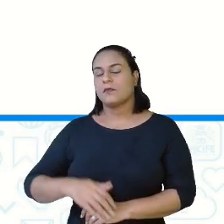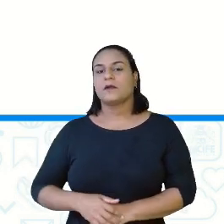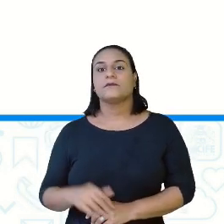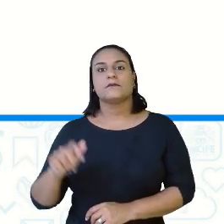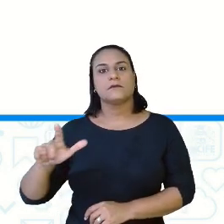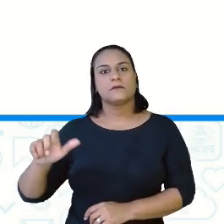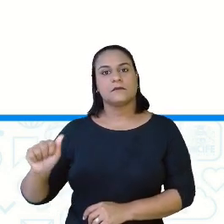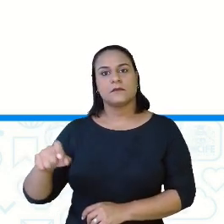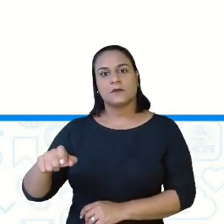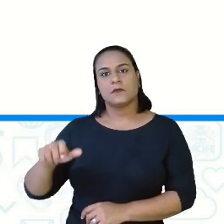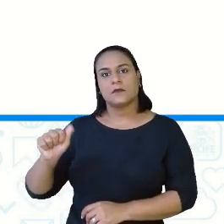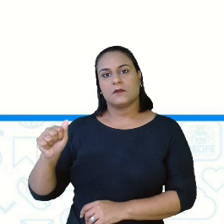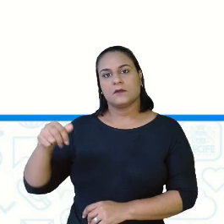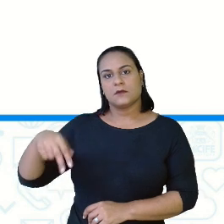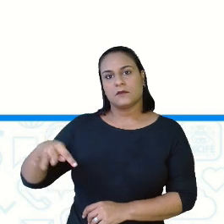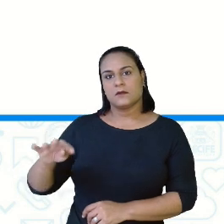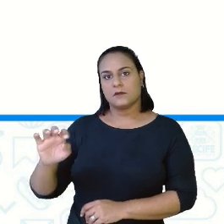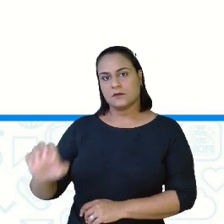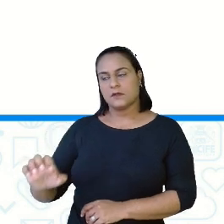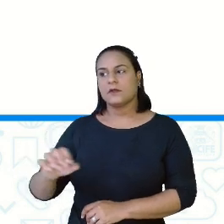muxoxo,